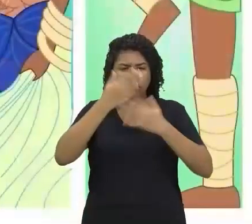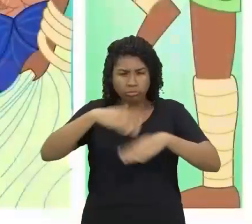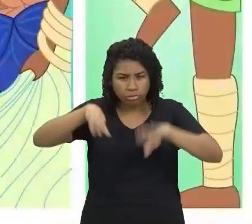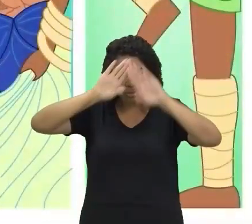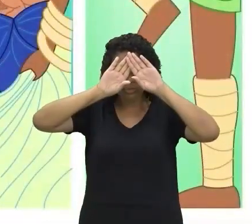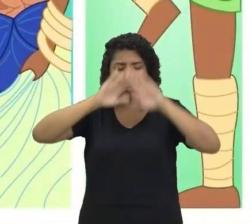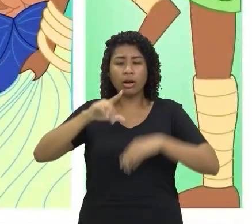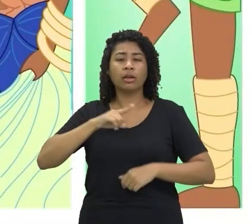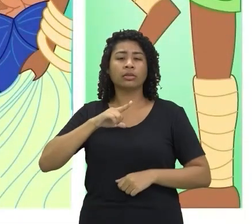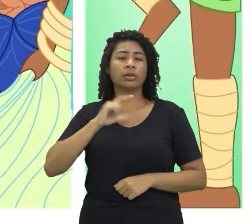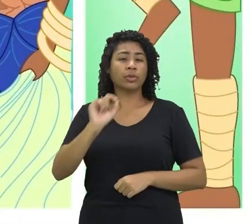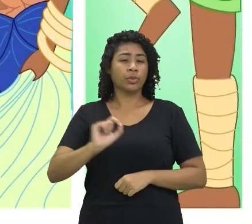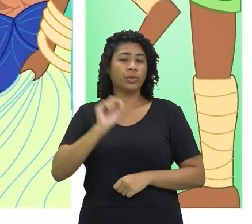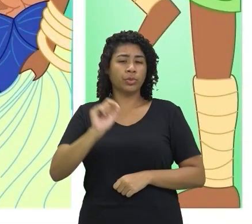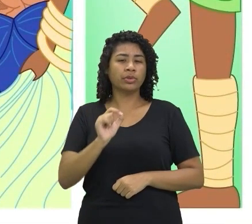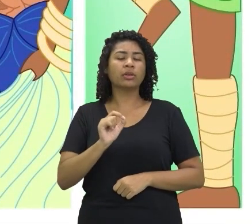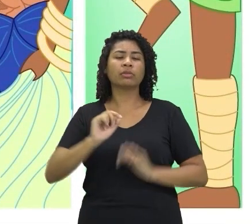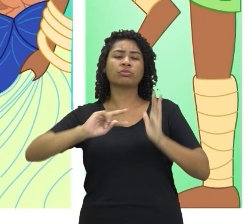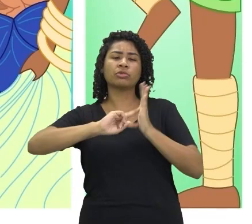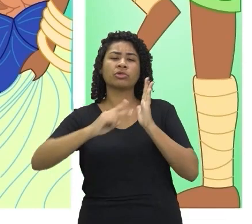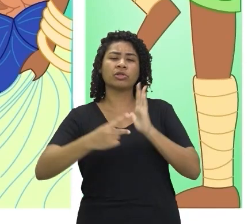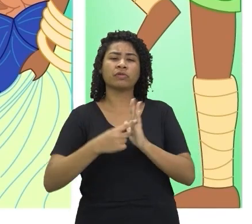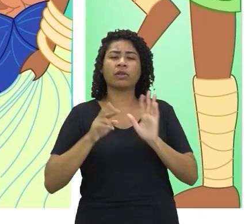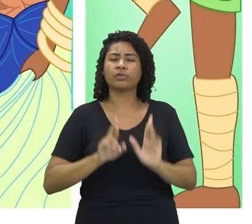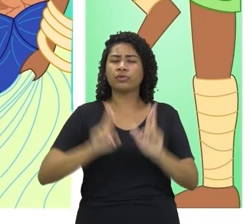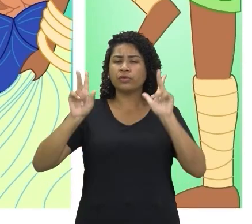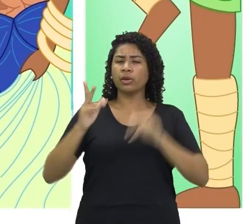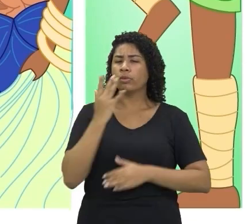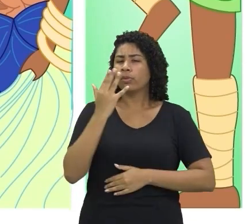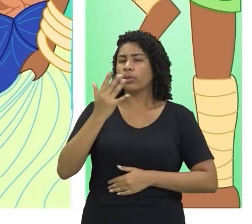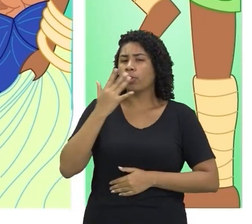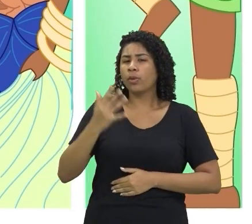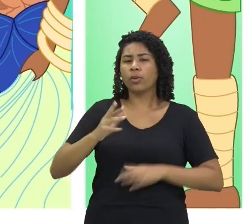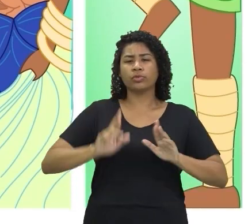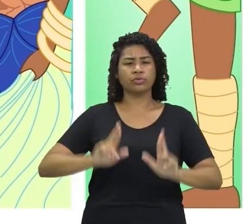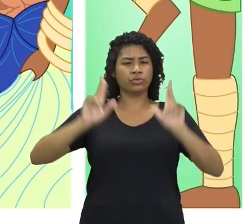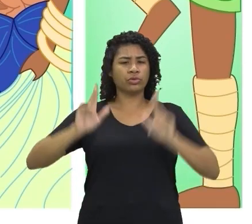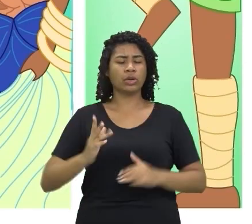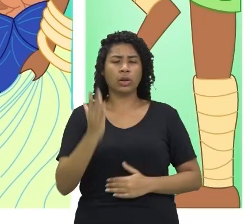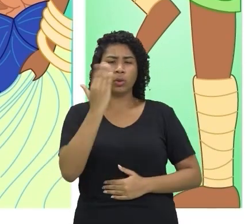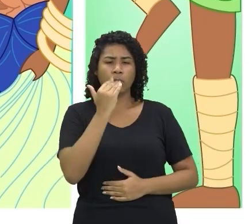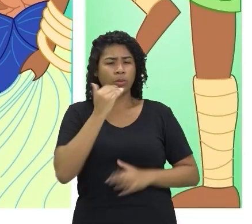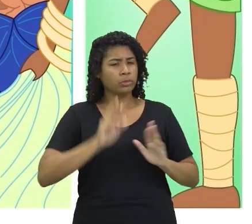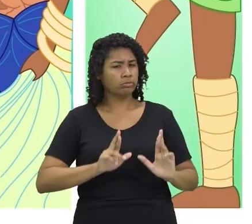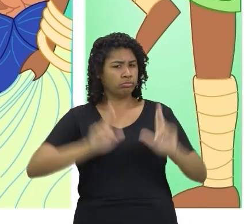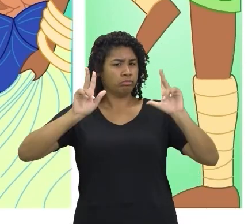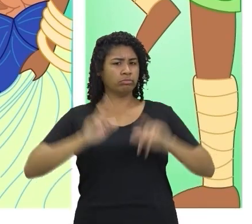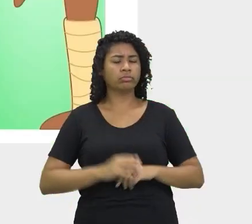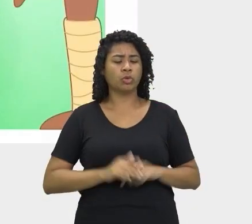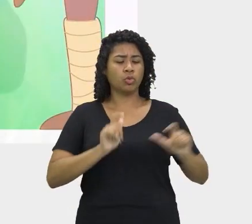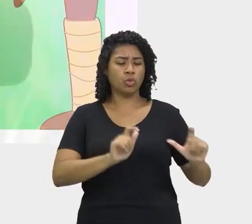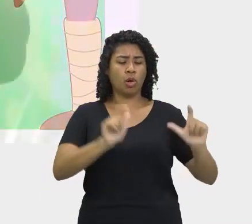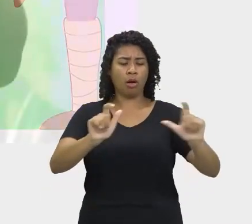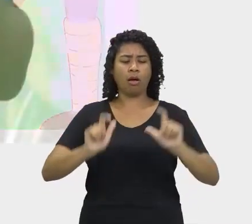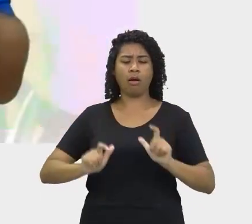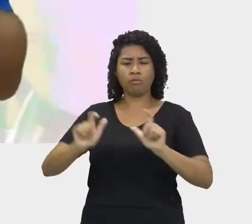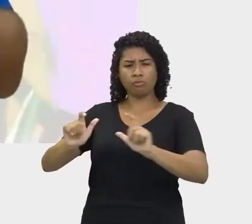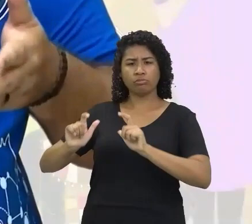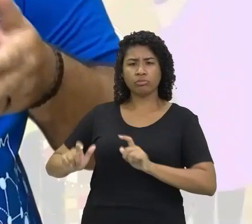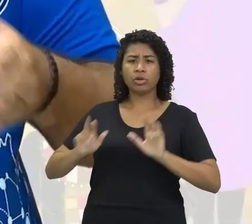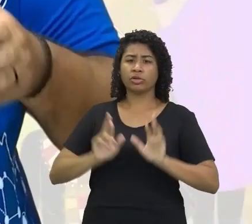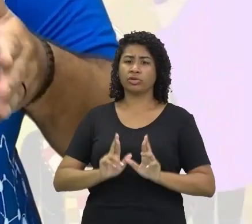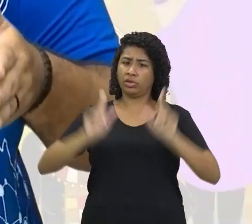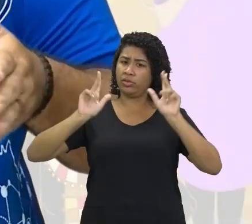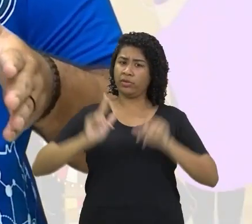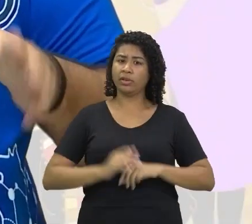particular composto de cores, comidas, cantigas, rezas, ambientes, oferendas, espaços